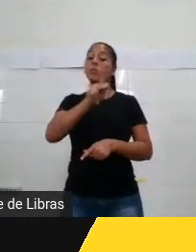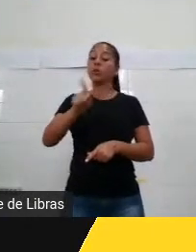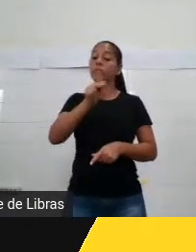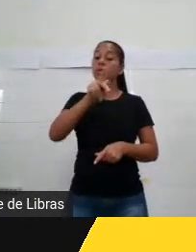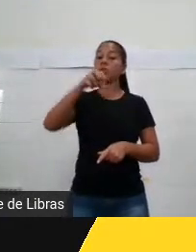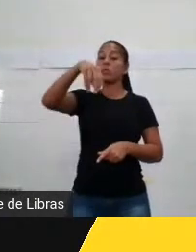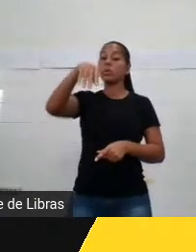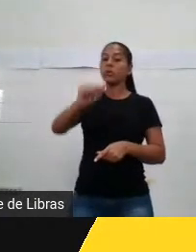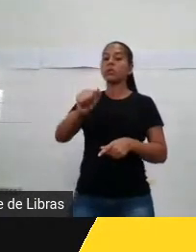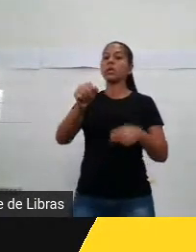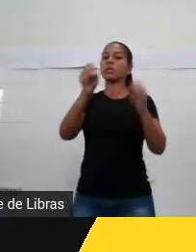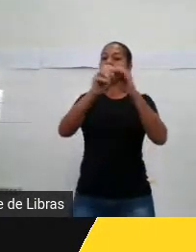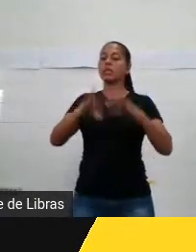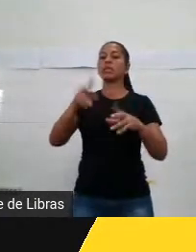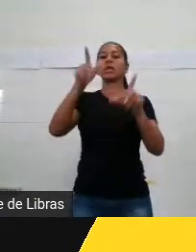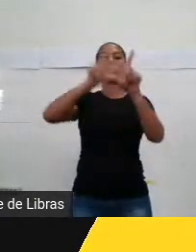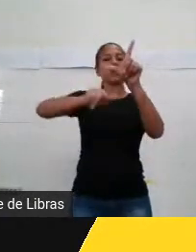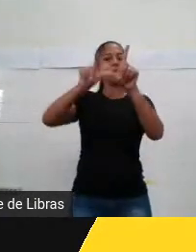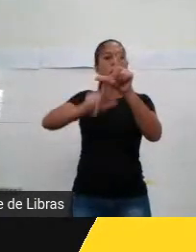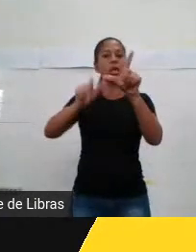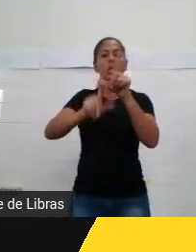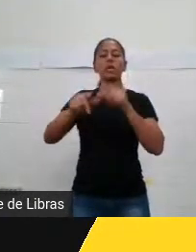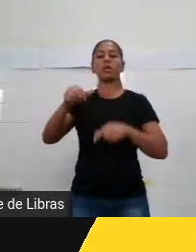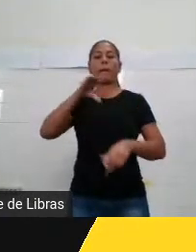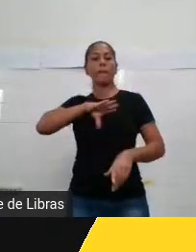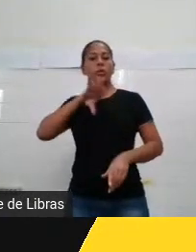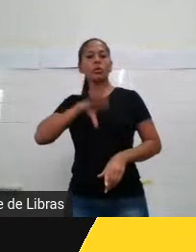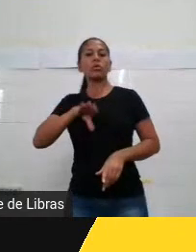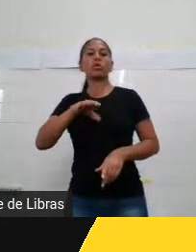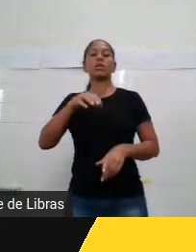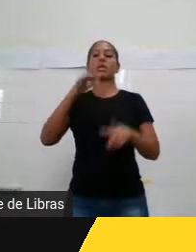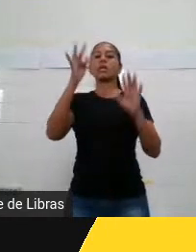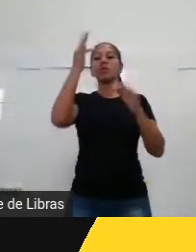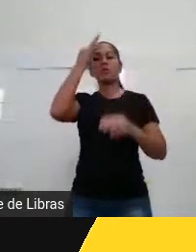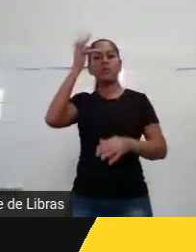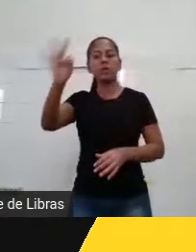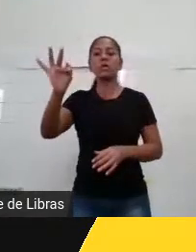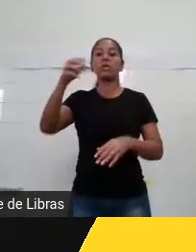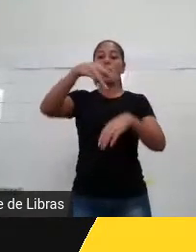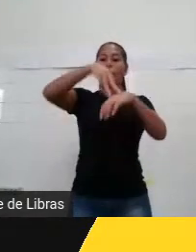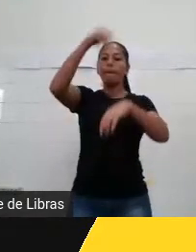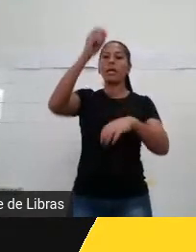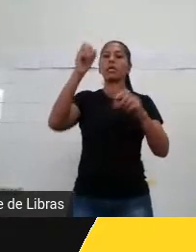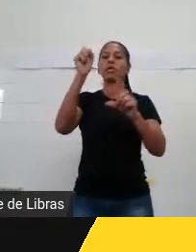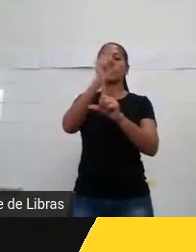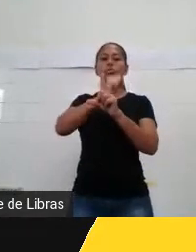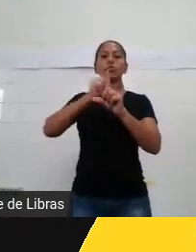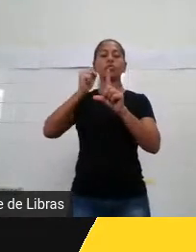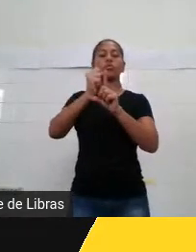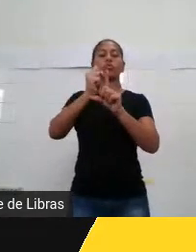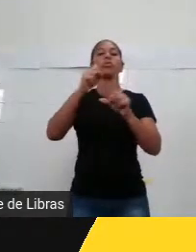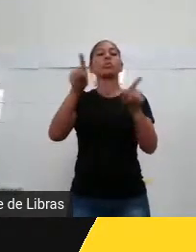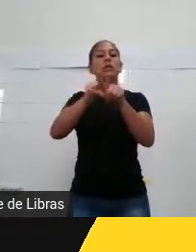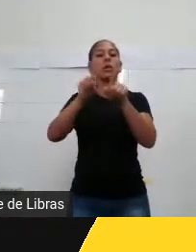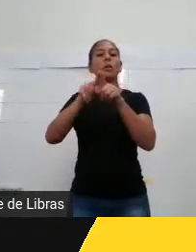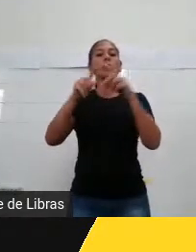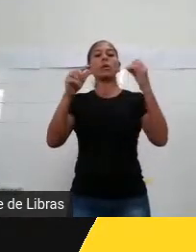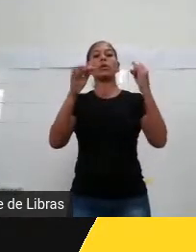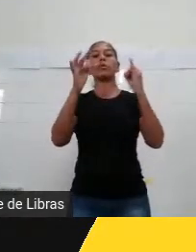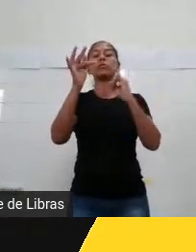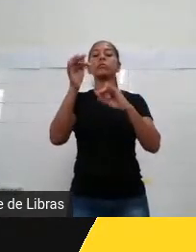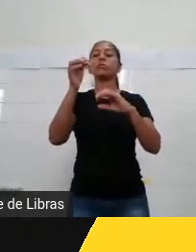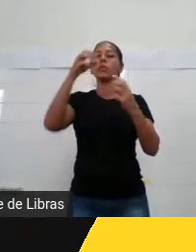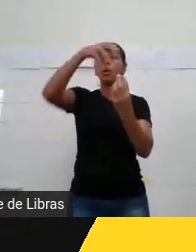Manuela Rodrigues Santos é licenciada em Letras Português e Francês pela UFES, mestra em Sociologia pela UFES e doutoranda em Literatura